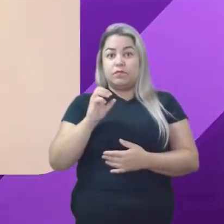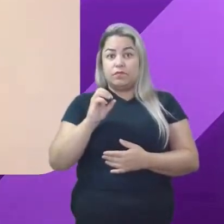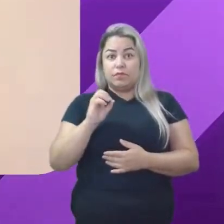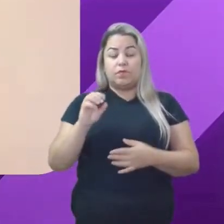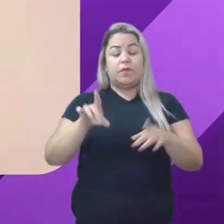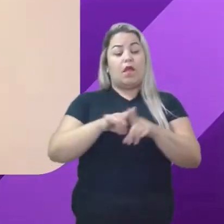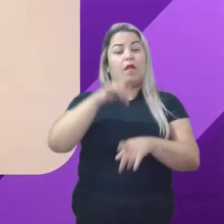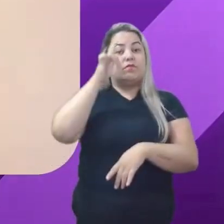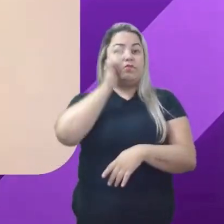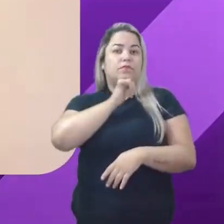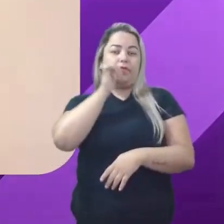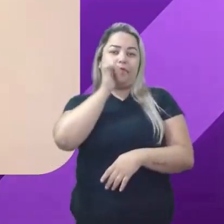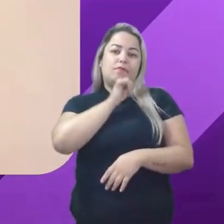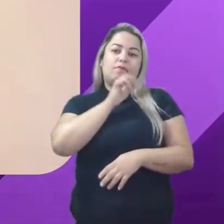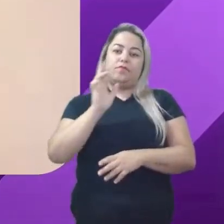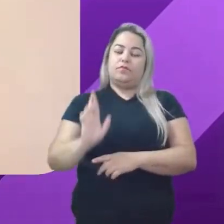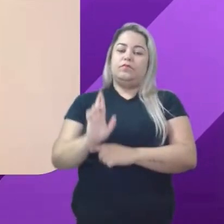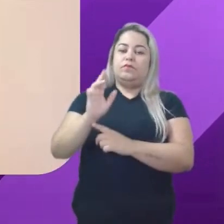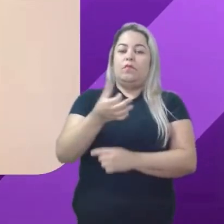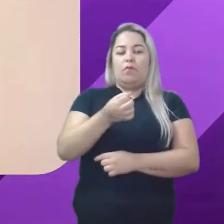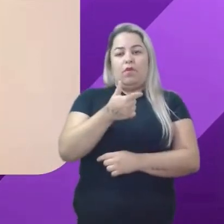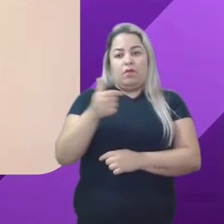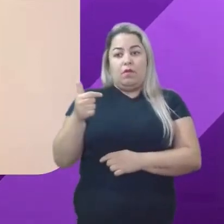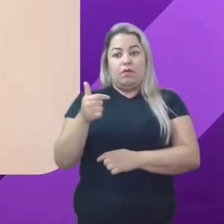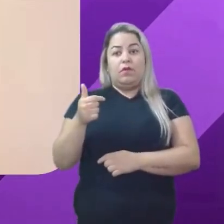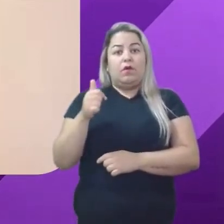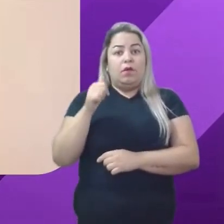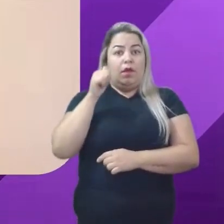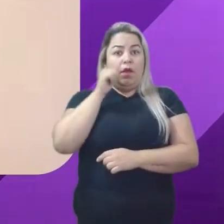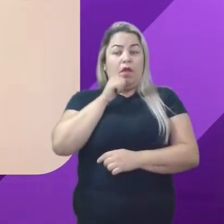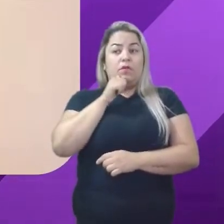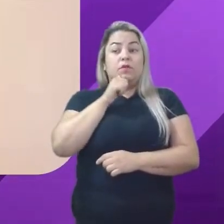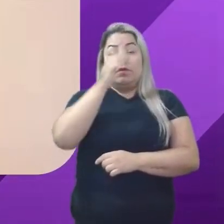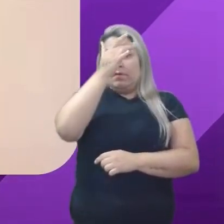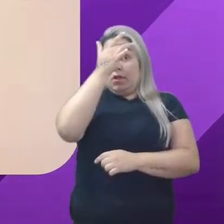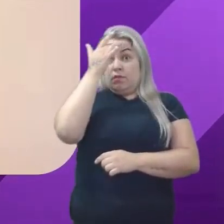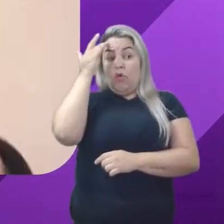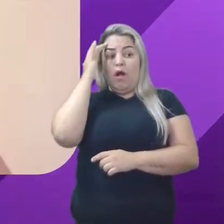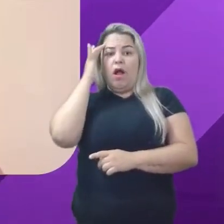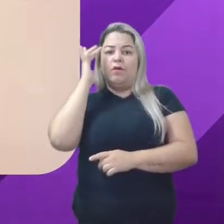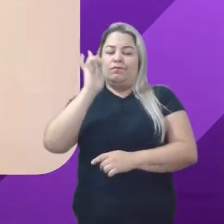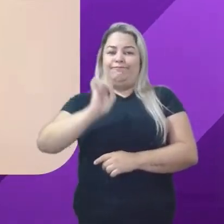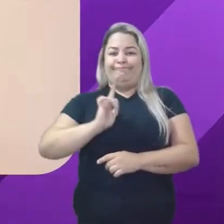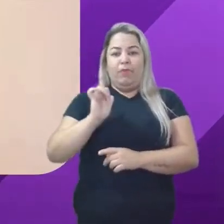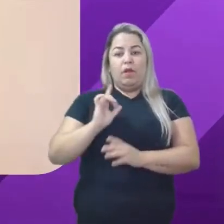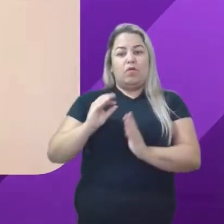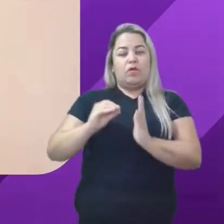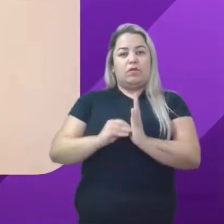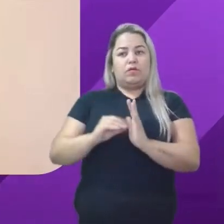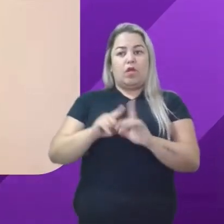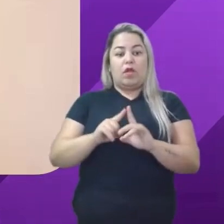as mulheres representam 62% de pessoas afetadas pelo déficit